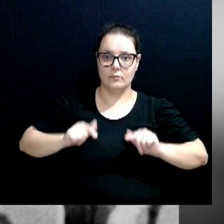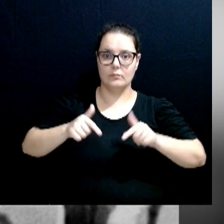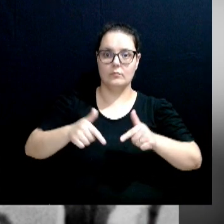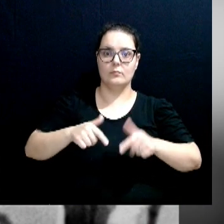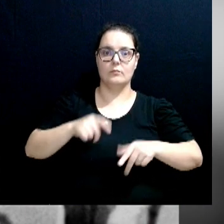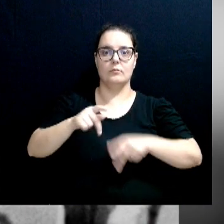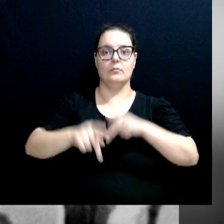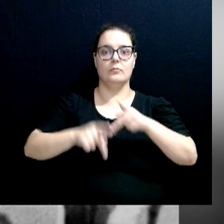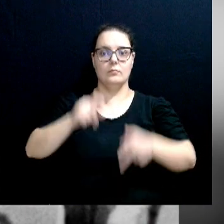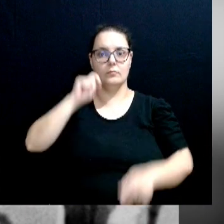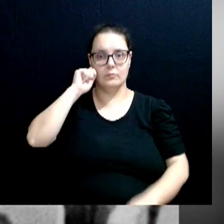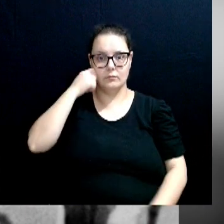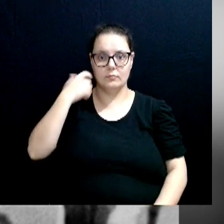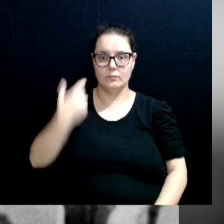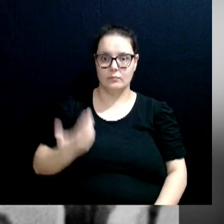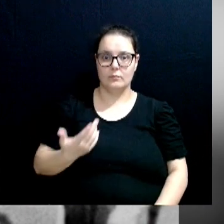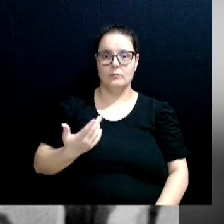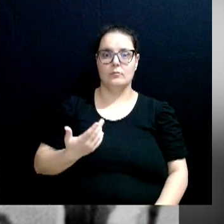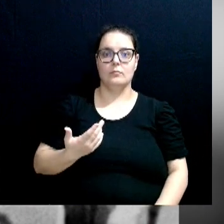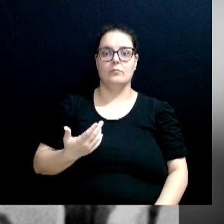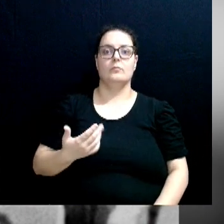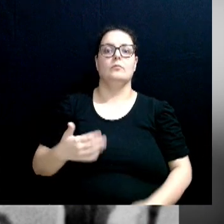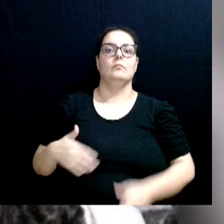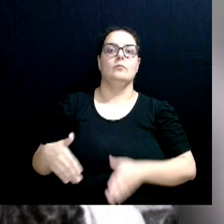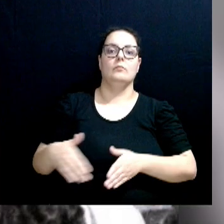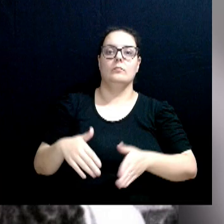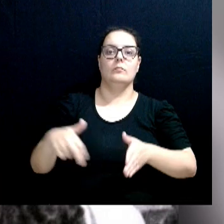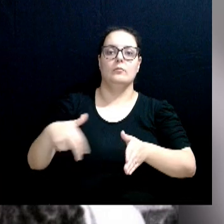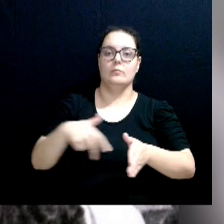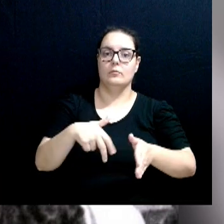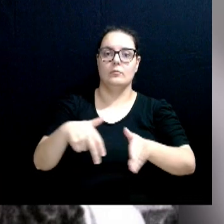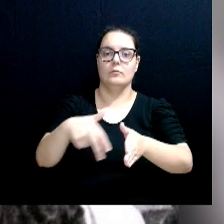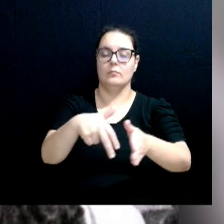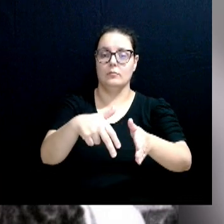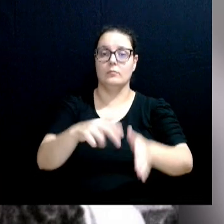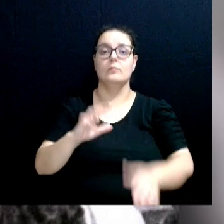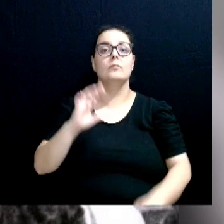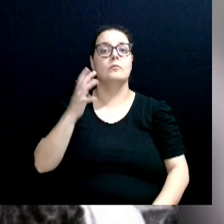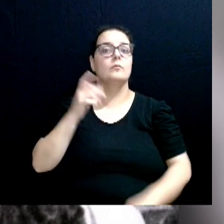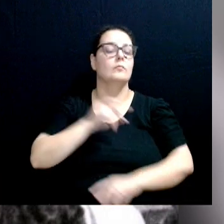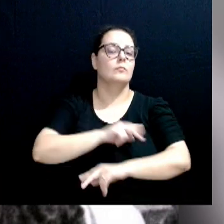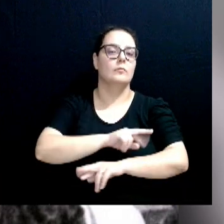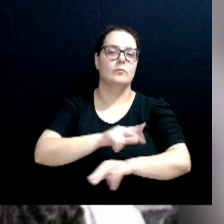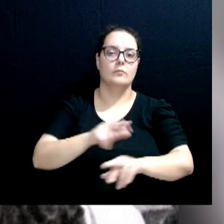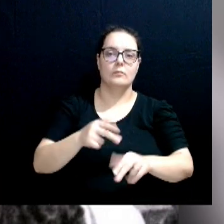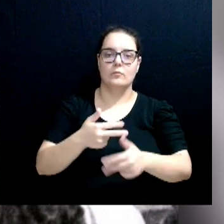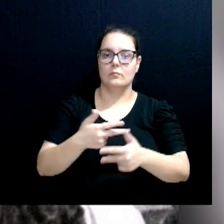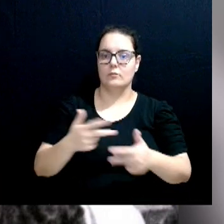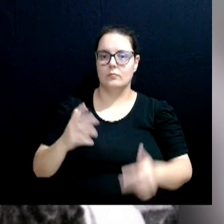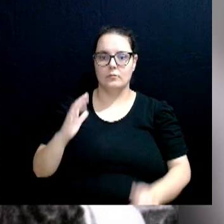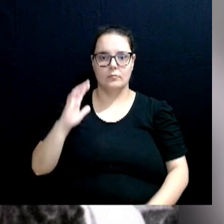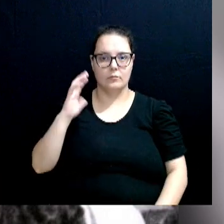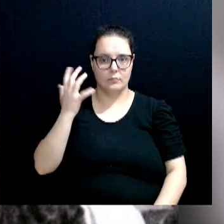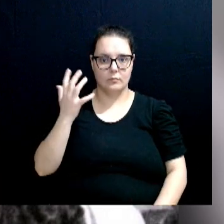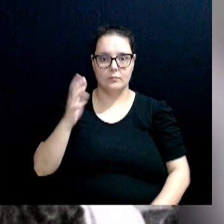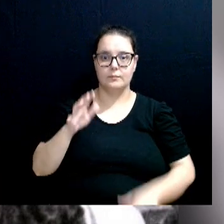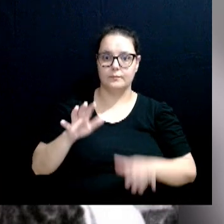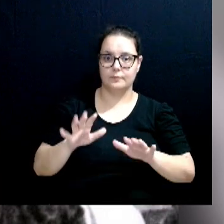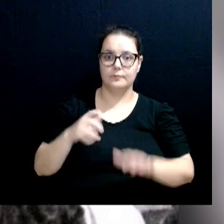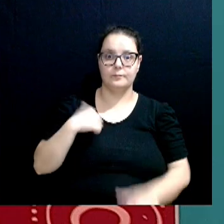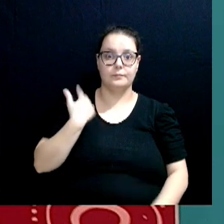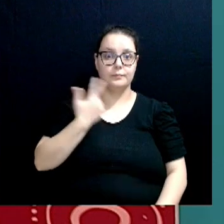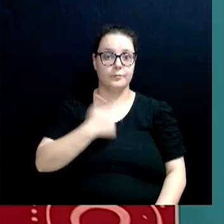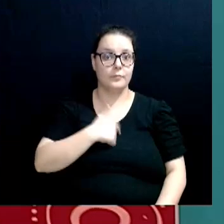Dessa caminhada, essa trajetória, aconteceram muitas coisas, mas a gente não pode só lembrar